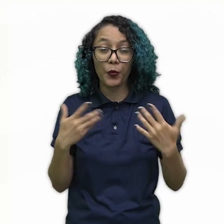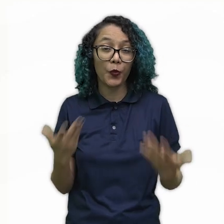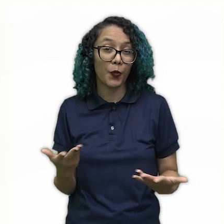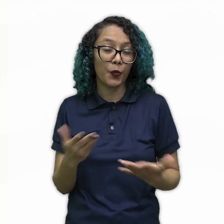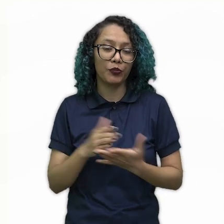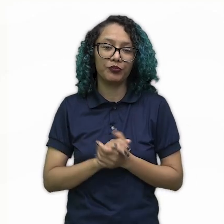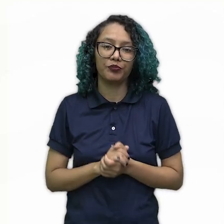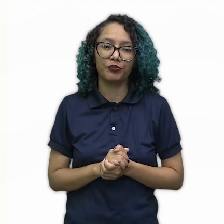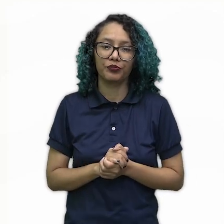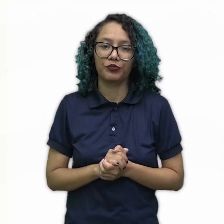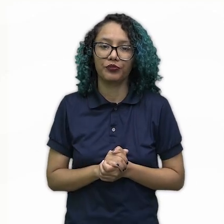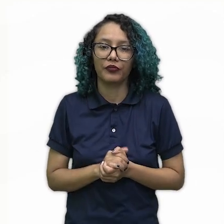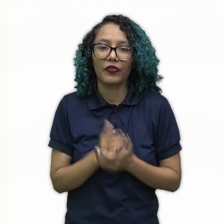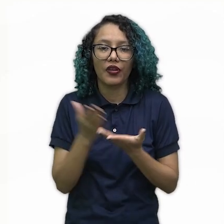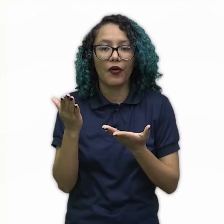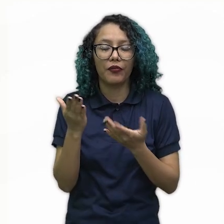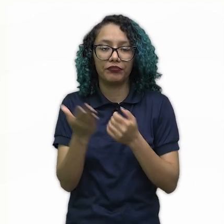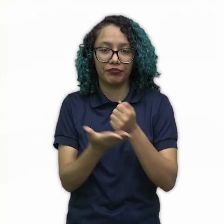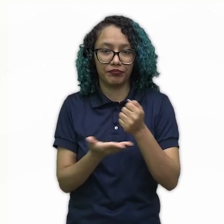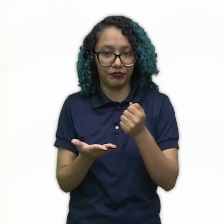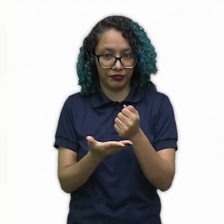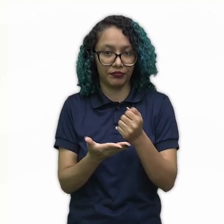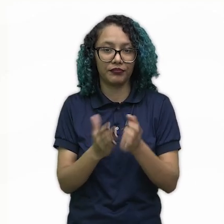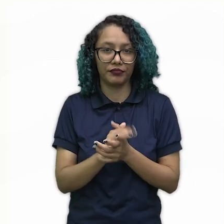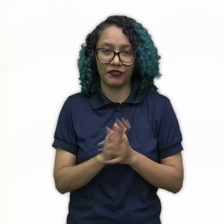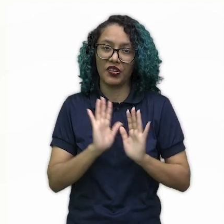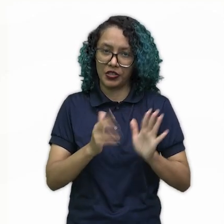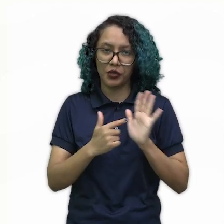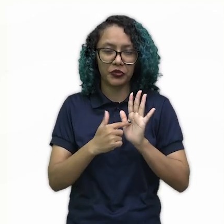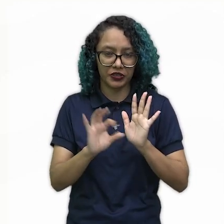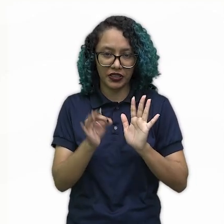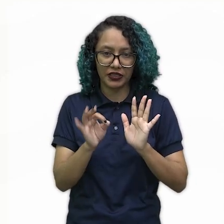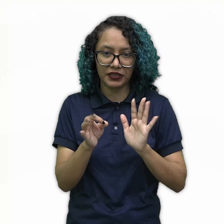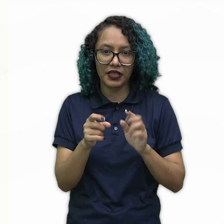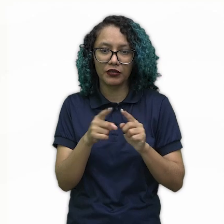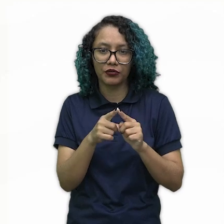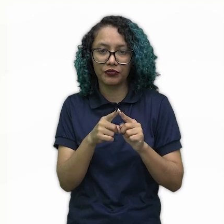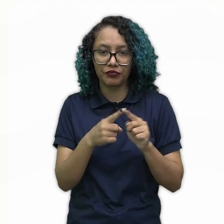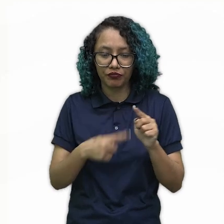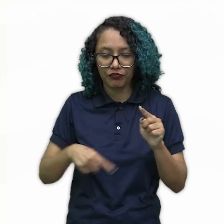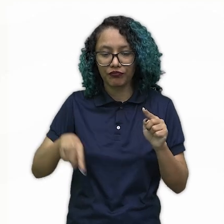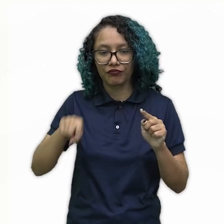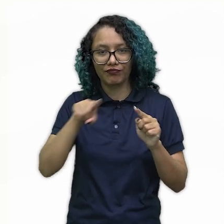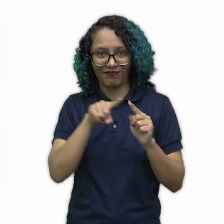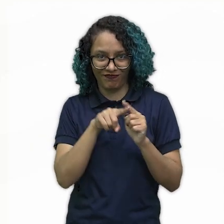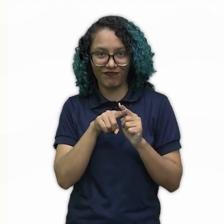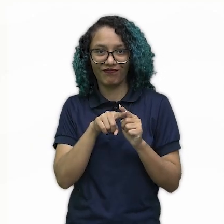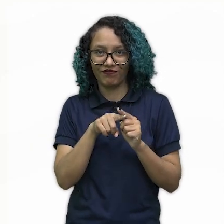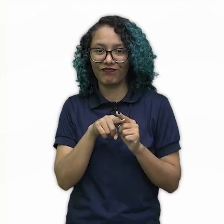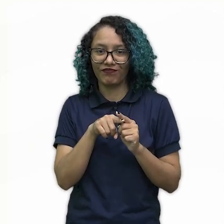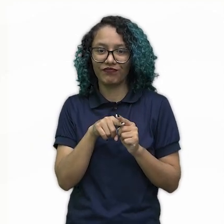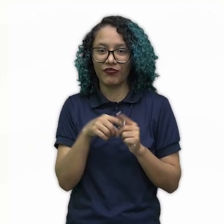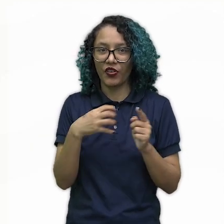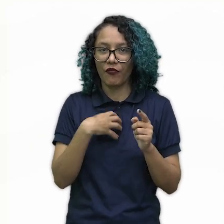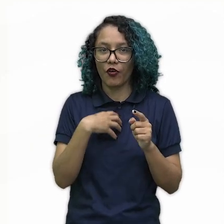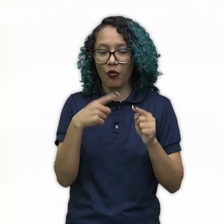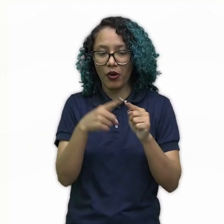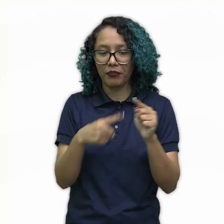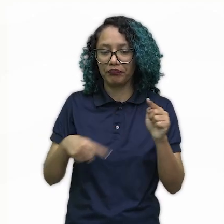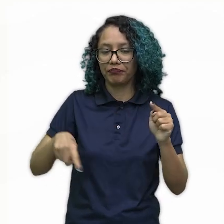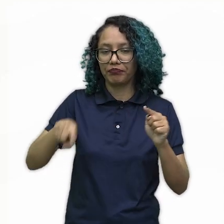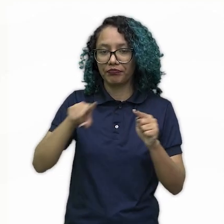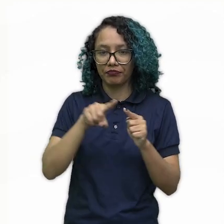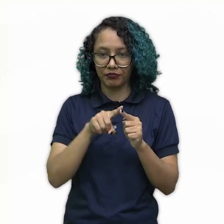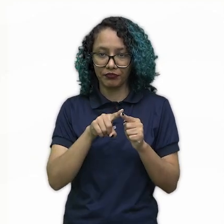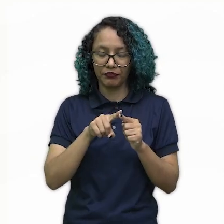nosso cone nós temos a base, que acabamos de ver, também é um círculo, tá? Então é um